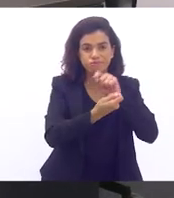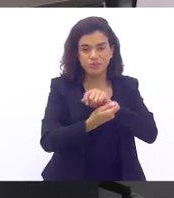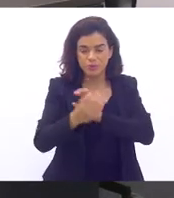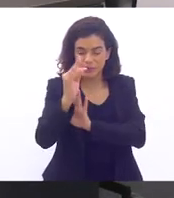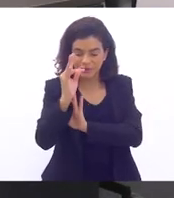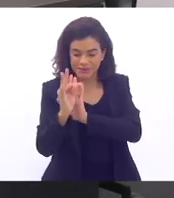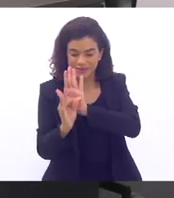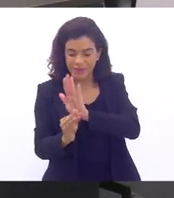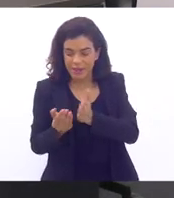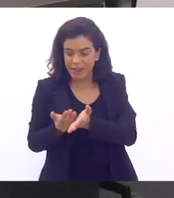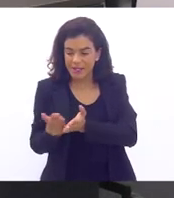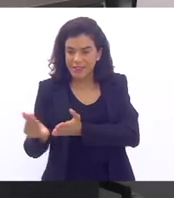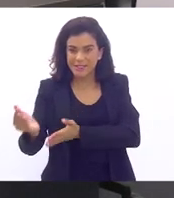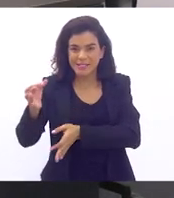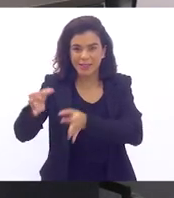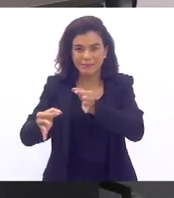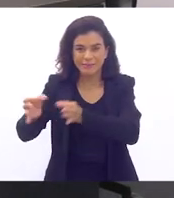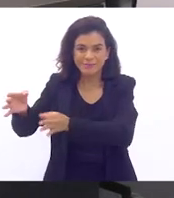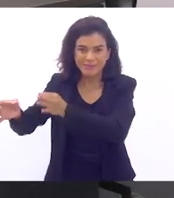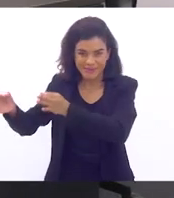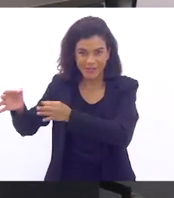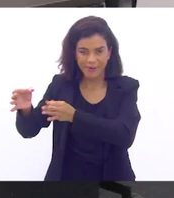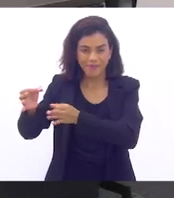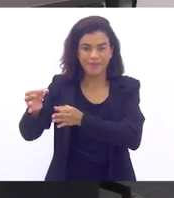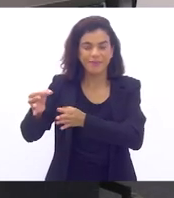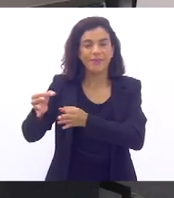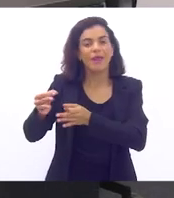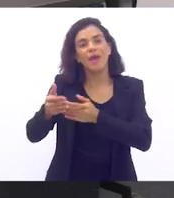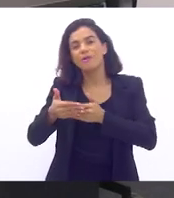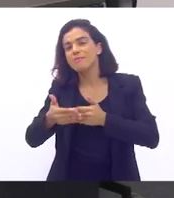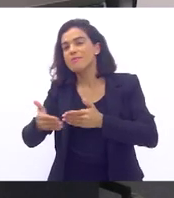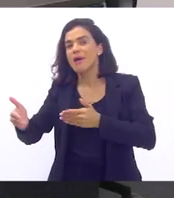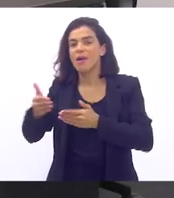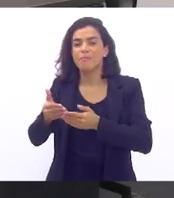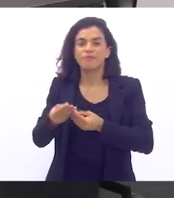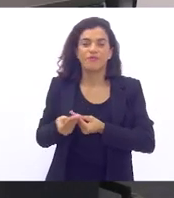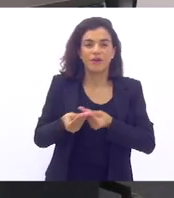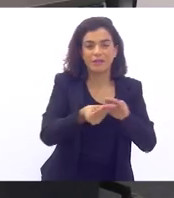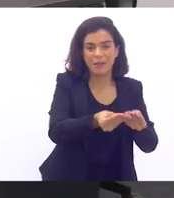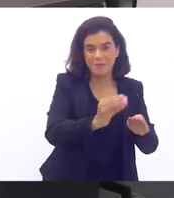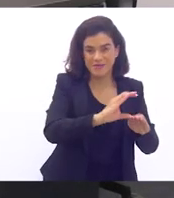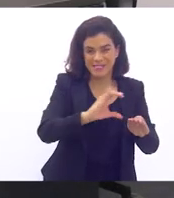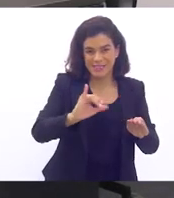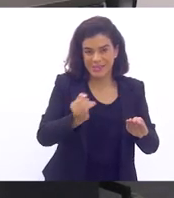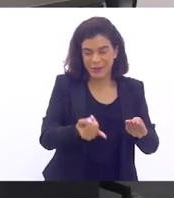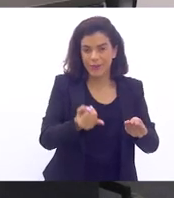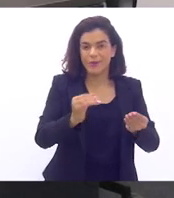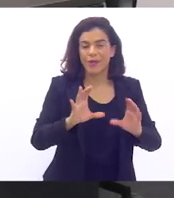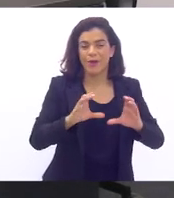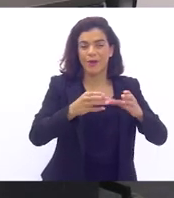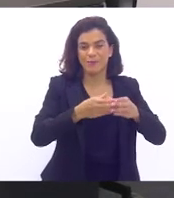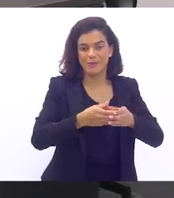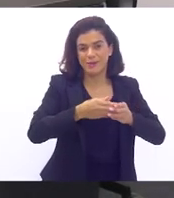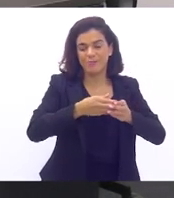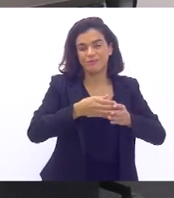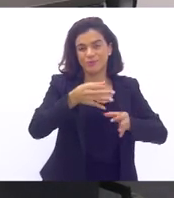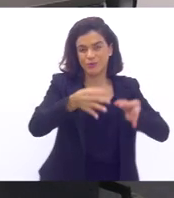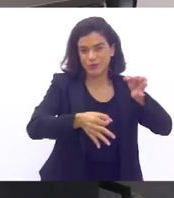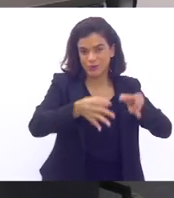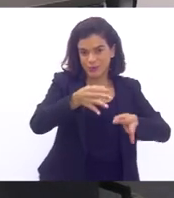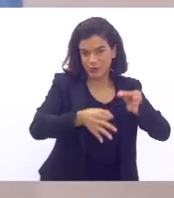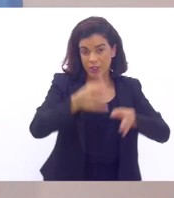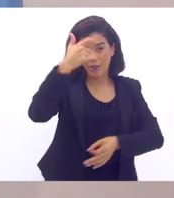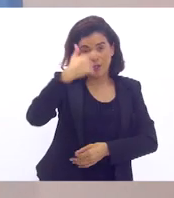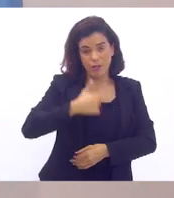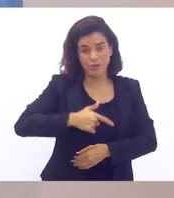o processo legislativo é esse o trâmite né a partir daí vai ser distribuído para ccj que a comissão de constituição e justiça da